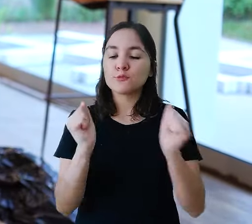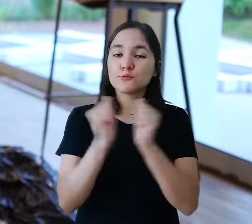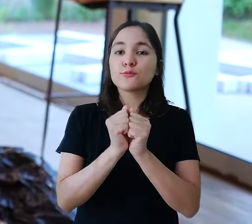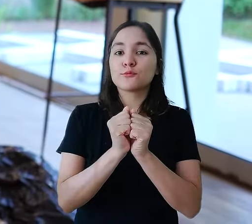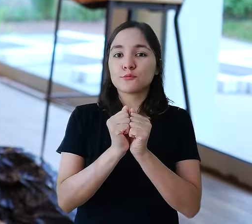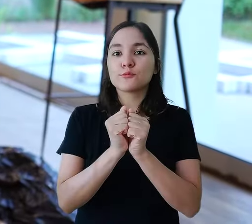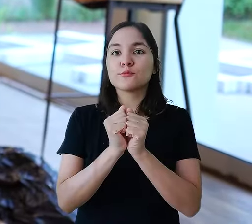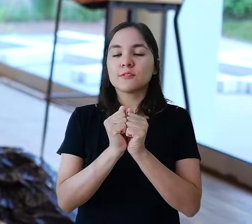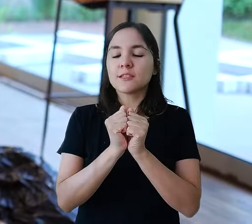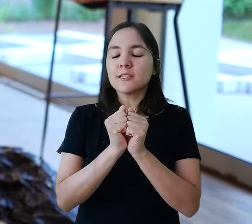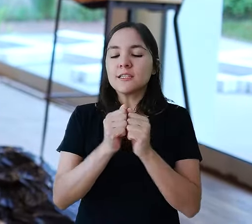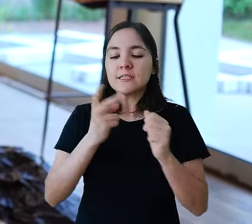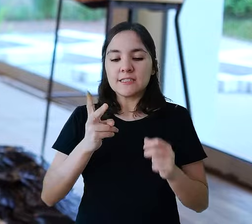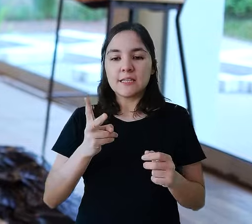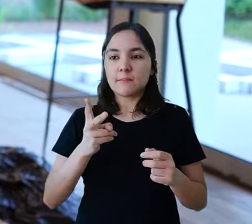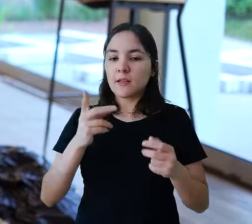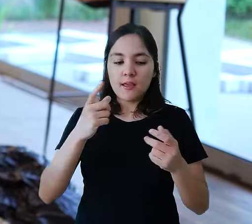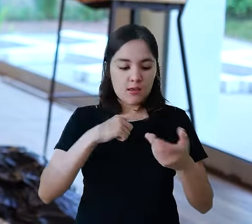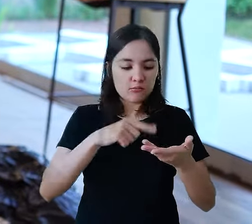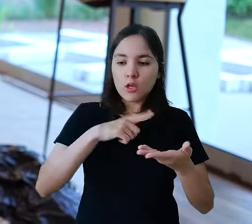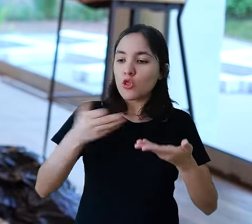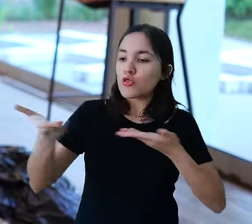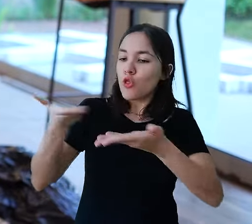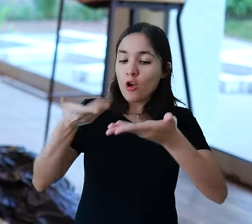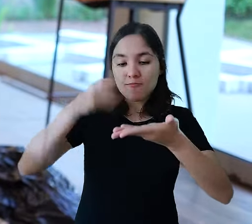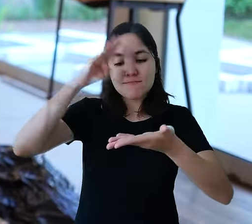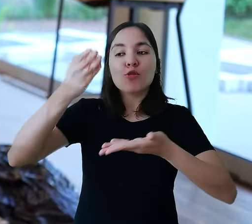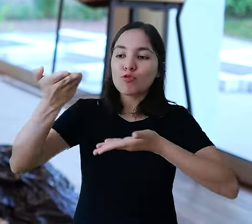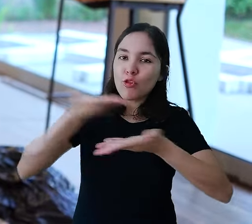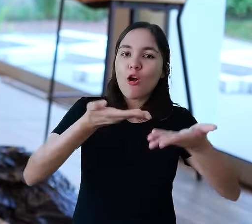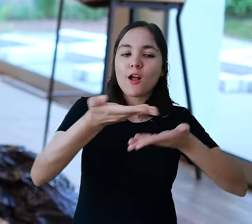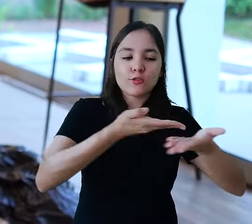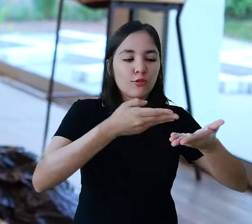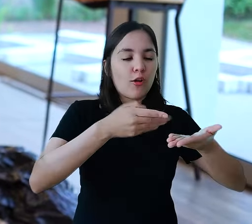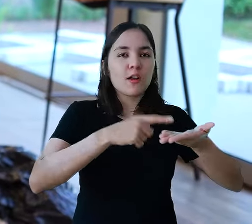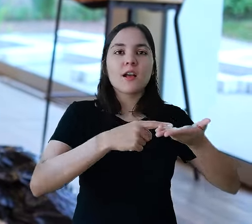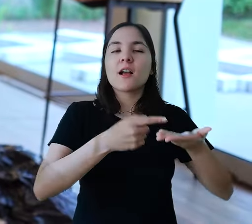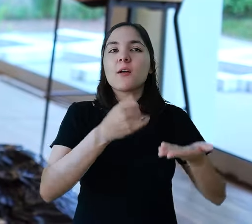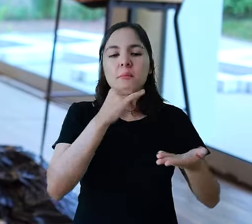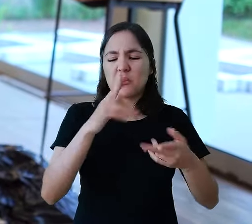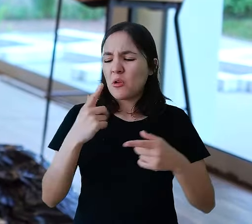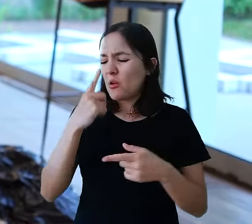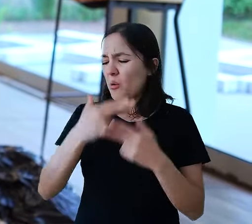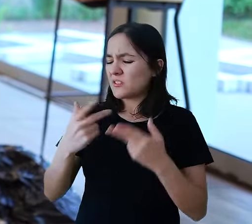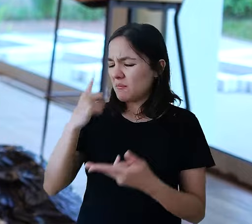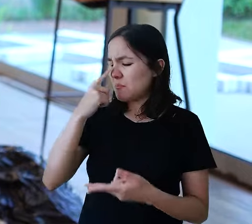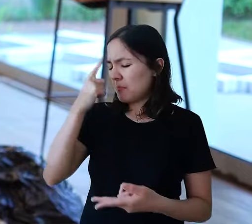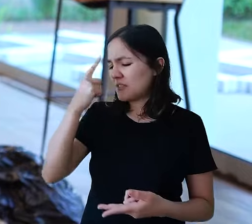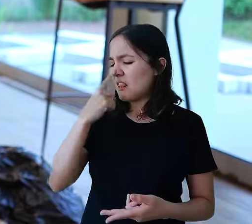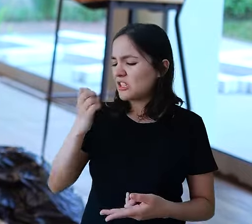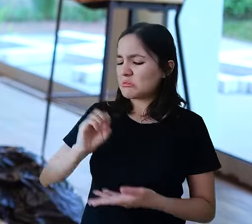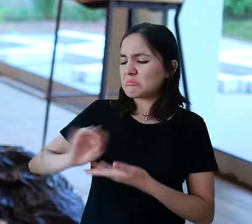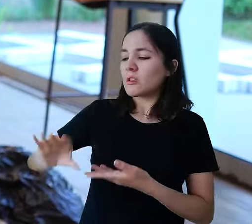que faz em conjunto, mas sempre a partir dessa coisa do escambo, da troca, né? Que aí um objeto que a gente é